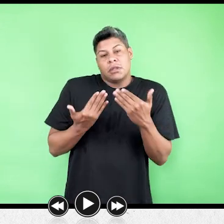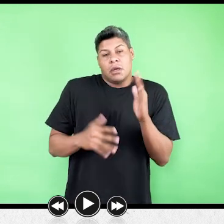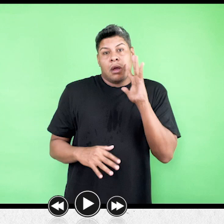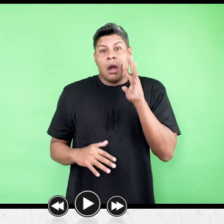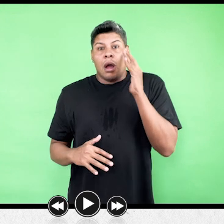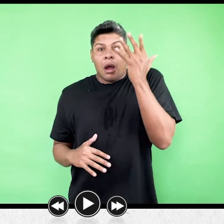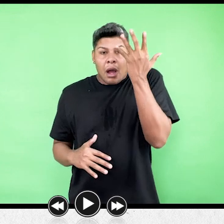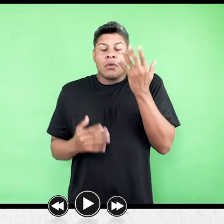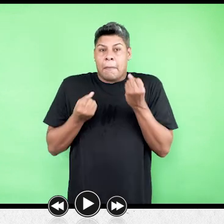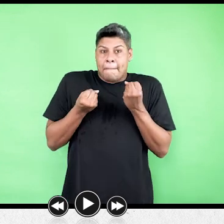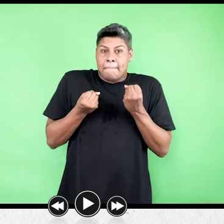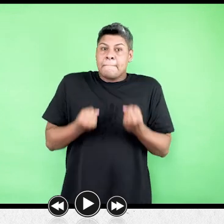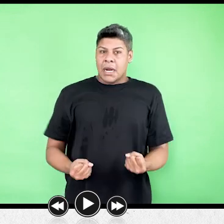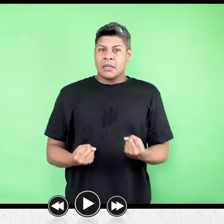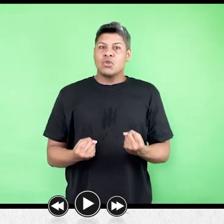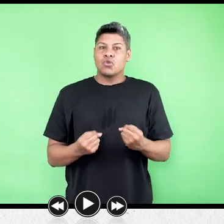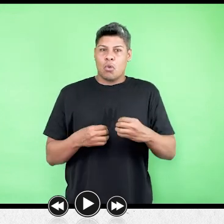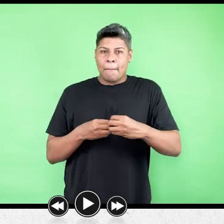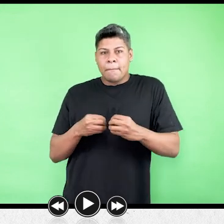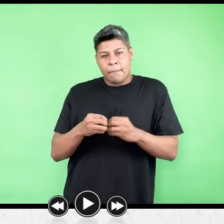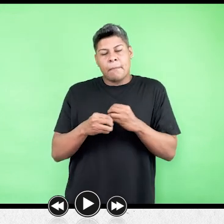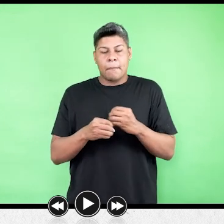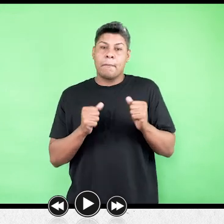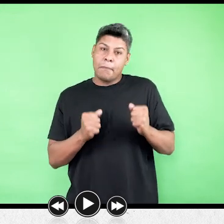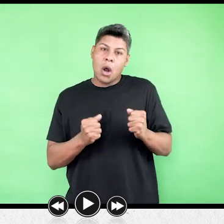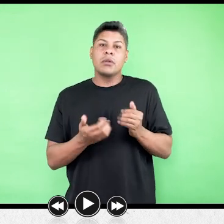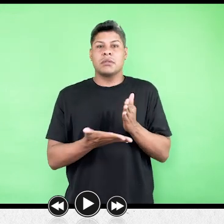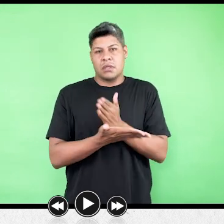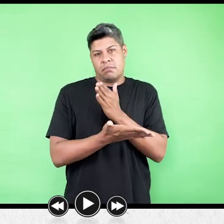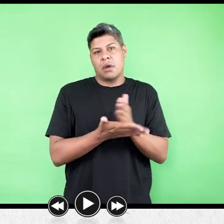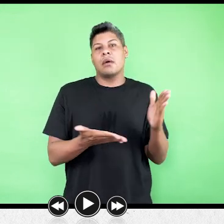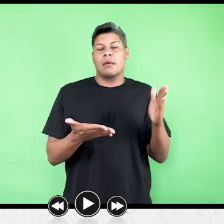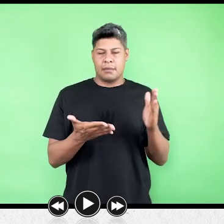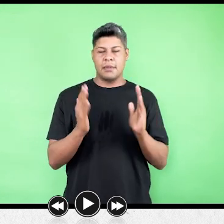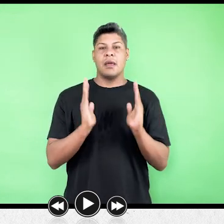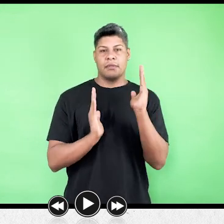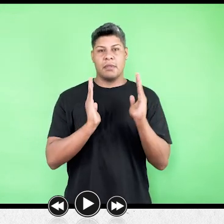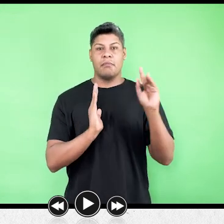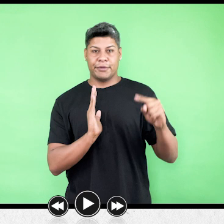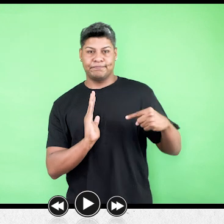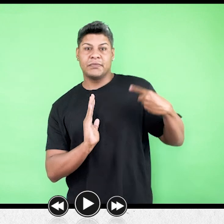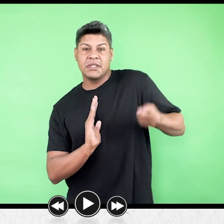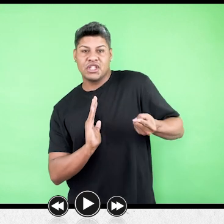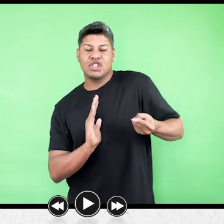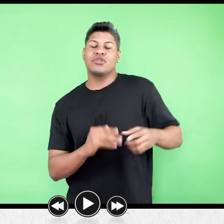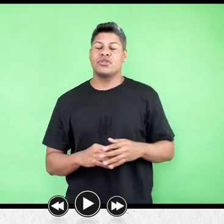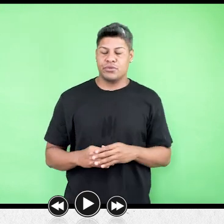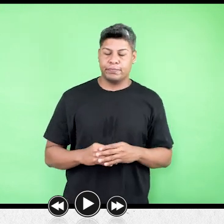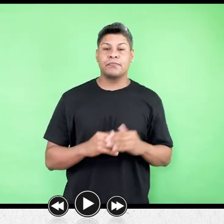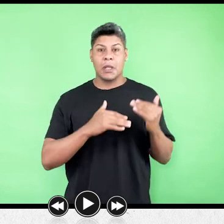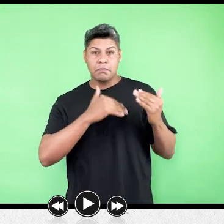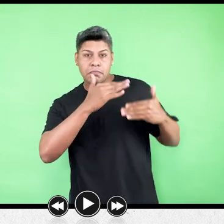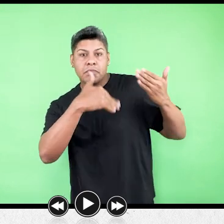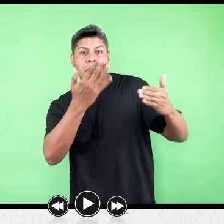chocando, vão ganhando peso para poder serem removidos na etapa seguinte. Nesse